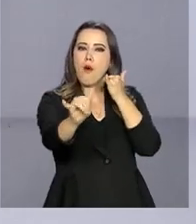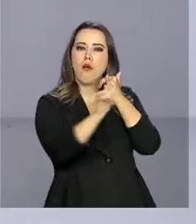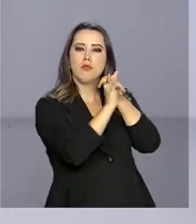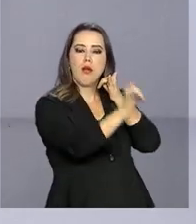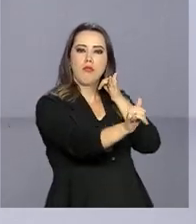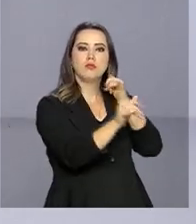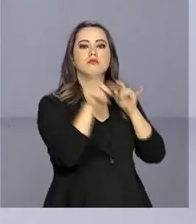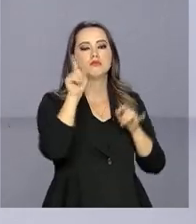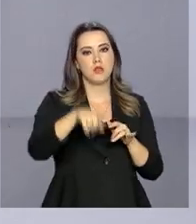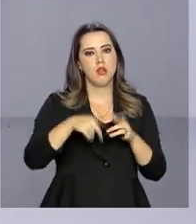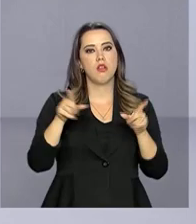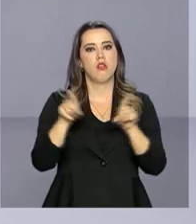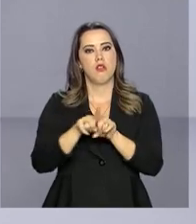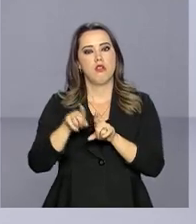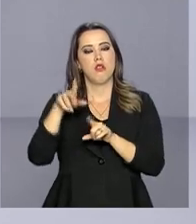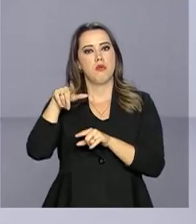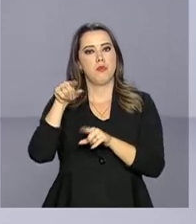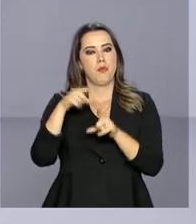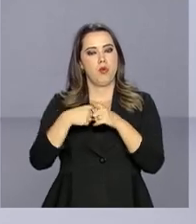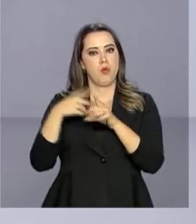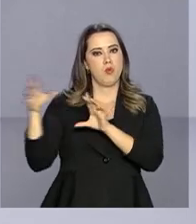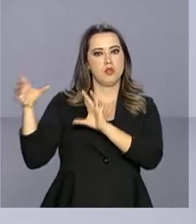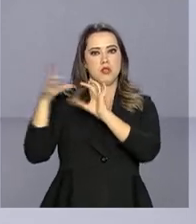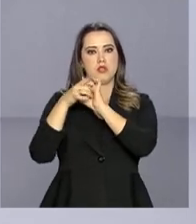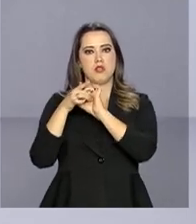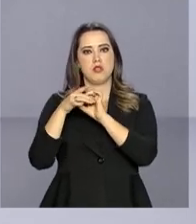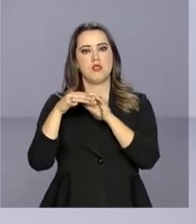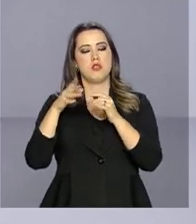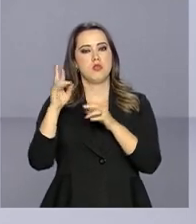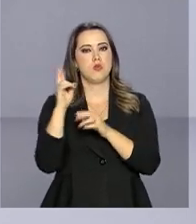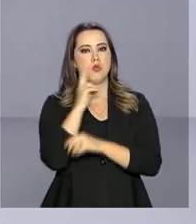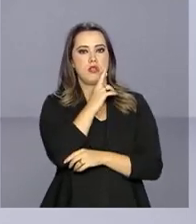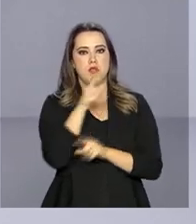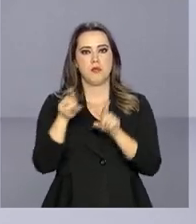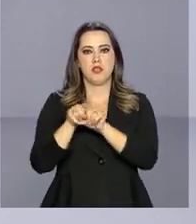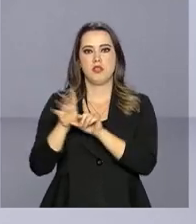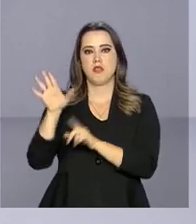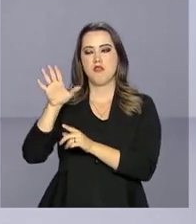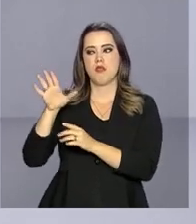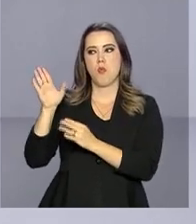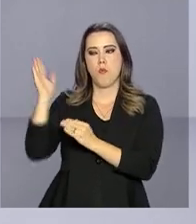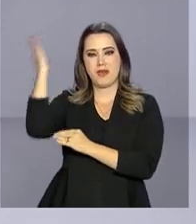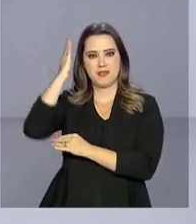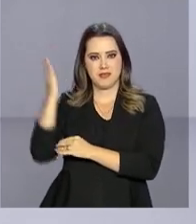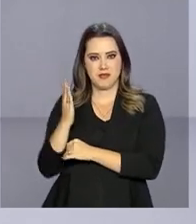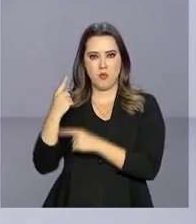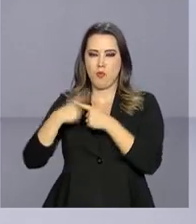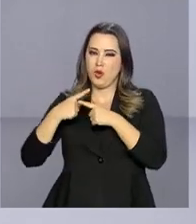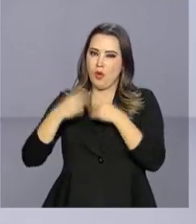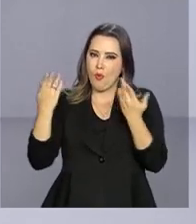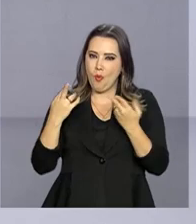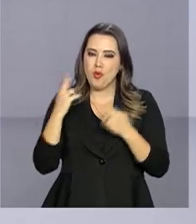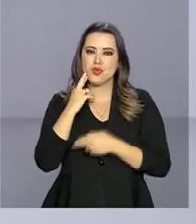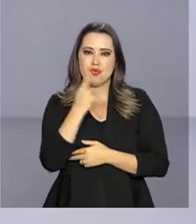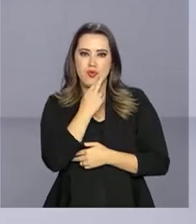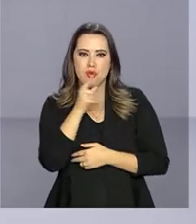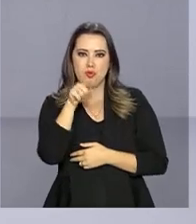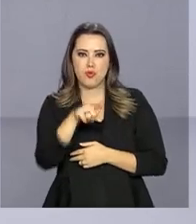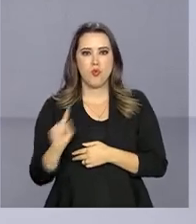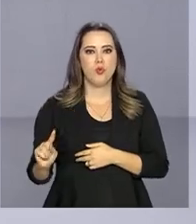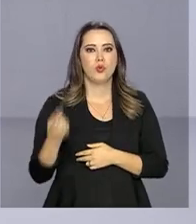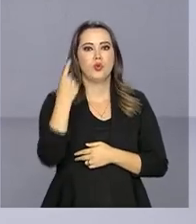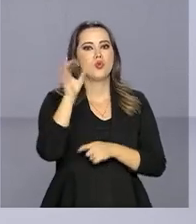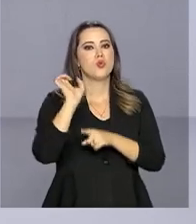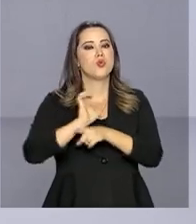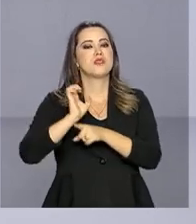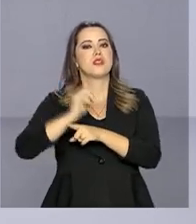uma linha de transmissão de energia elétrica que vai integrar o Estado ao Sistema Elétrico Nacional. Atualmente, Roraima é o